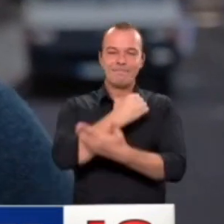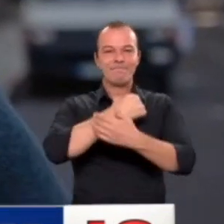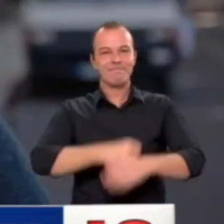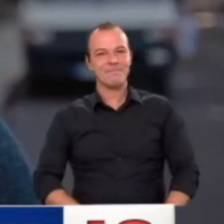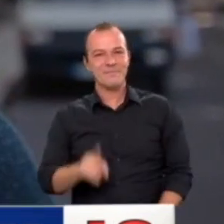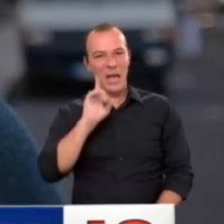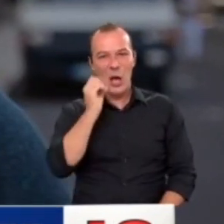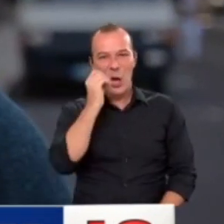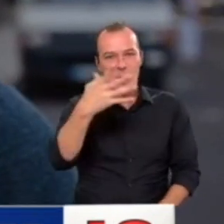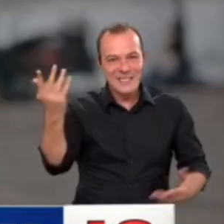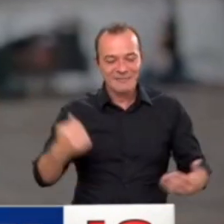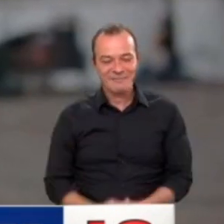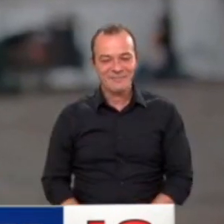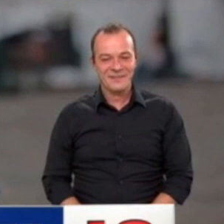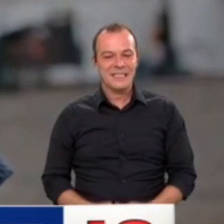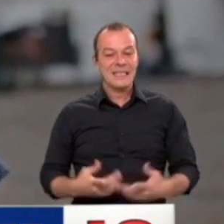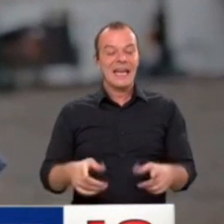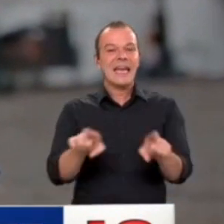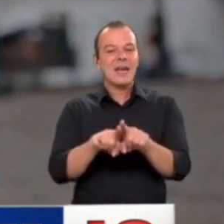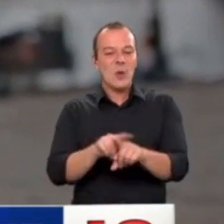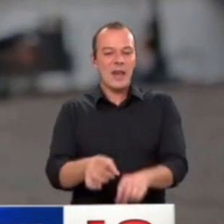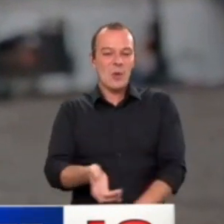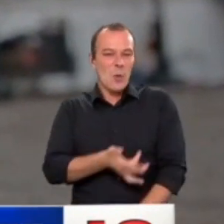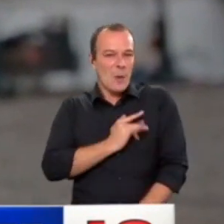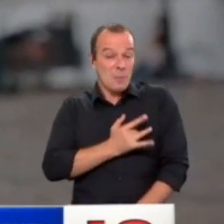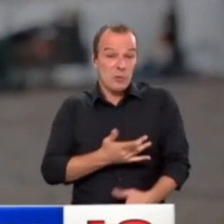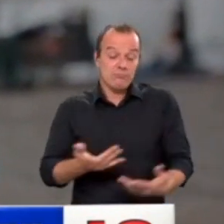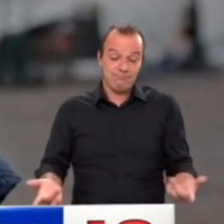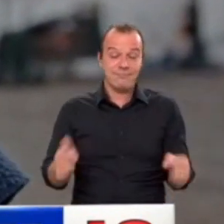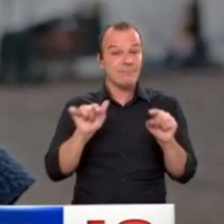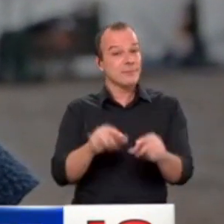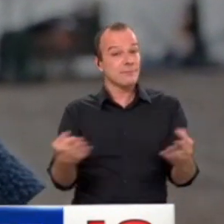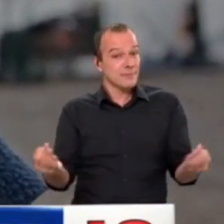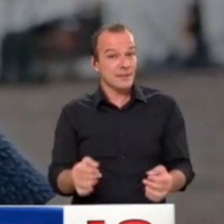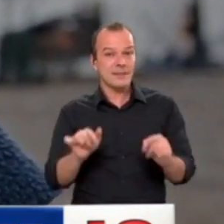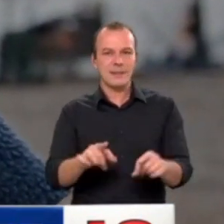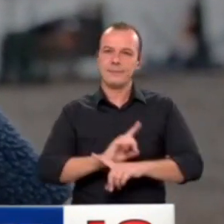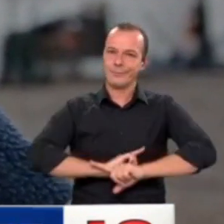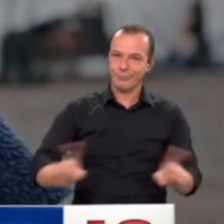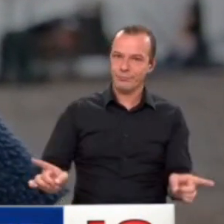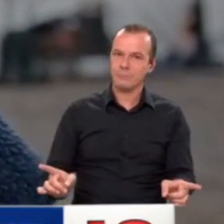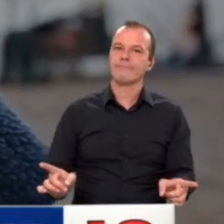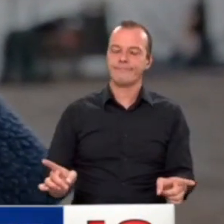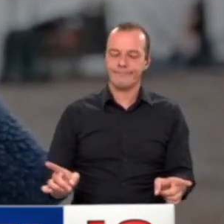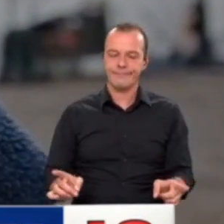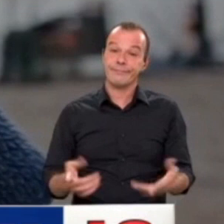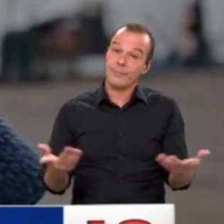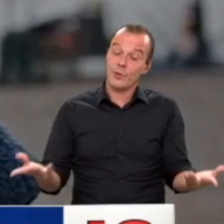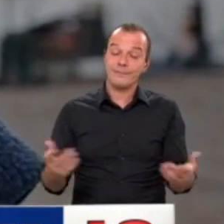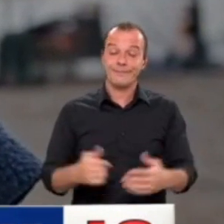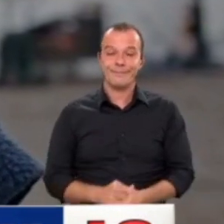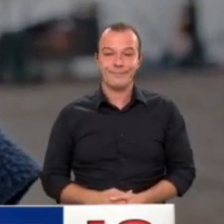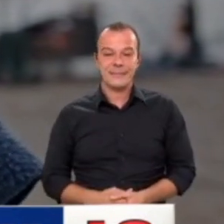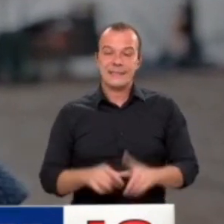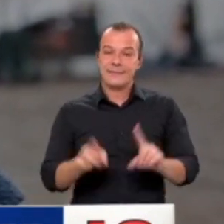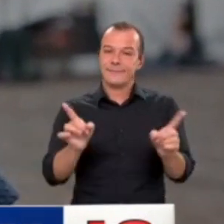Rosa e não só. Um amor, sim, que neste caso é proibido e pronto, e não é